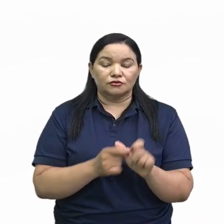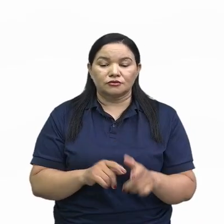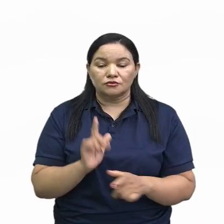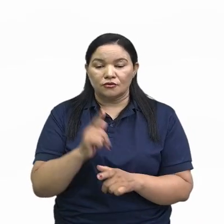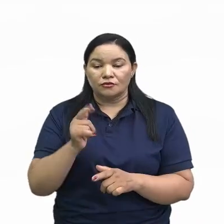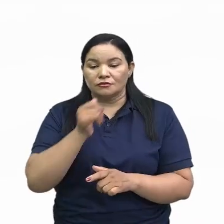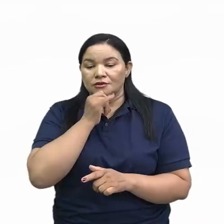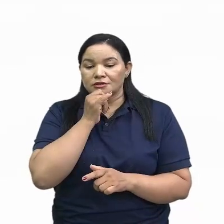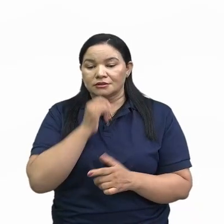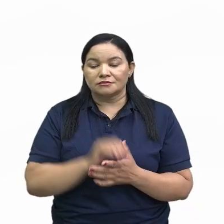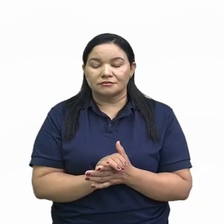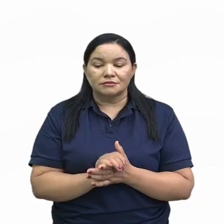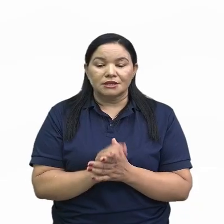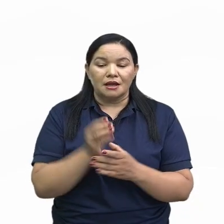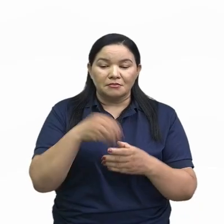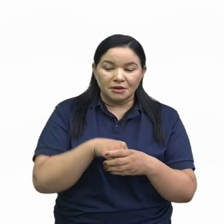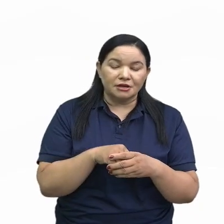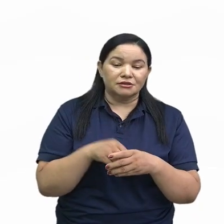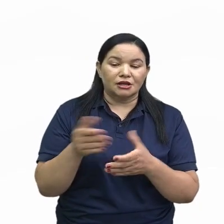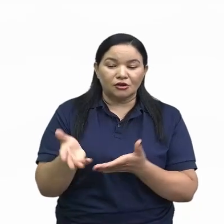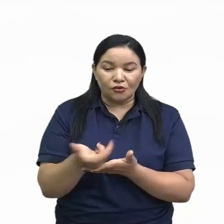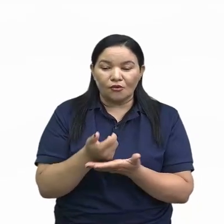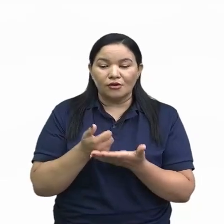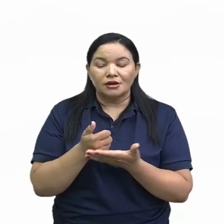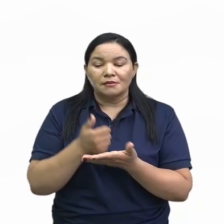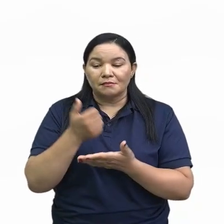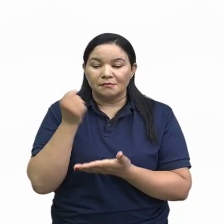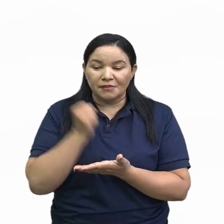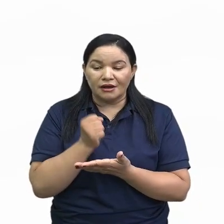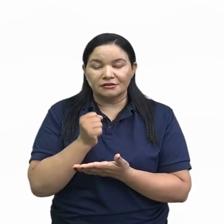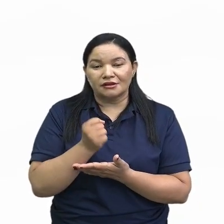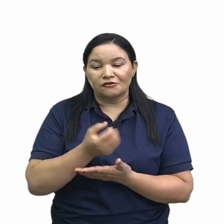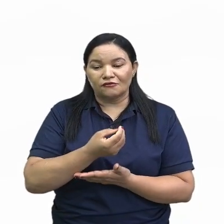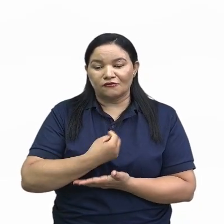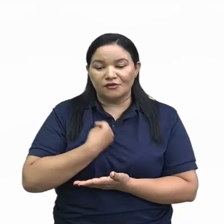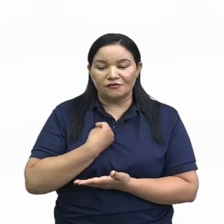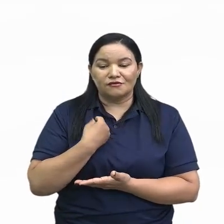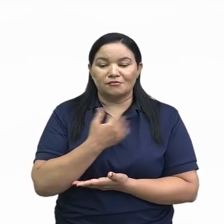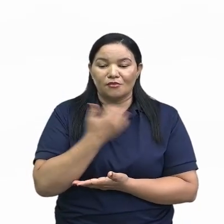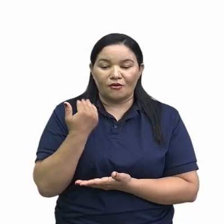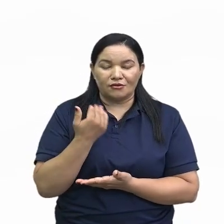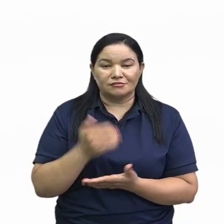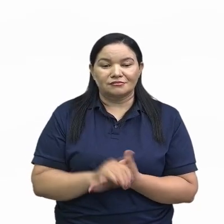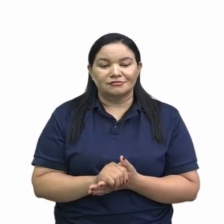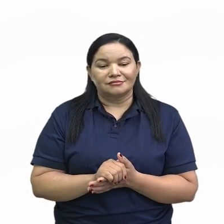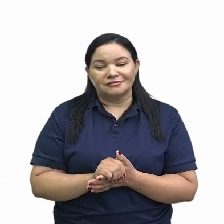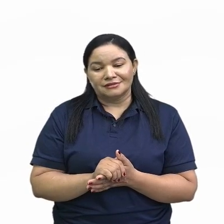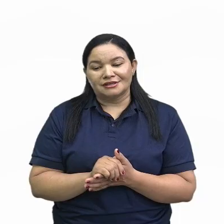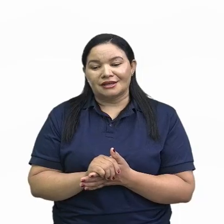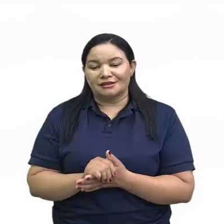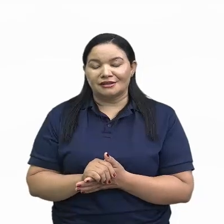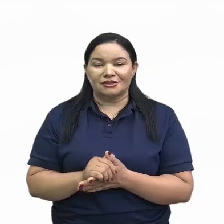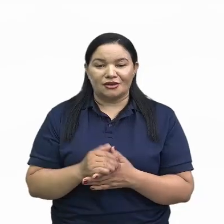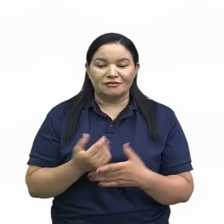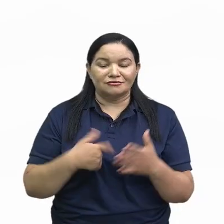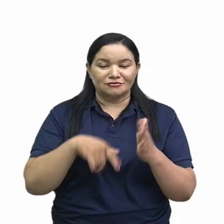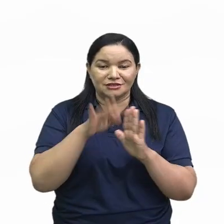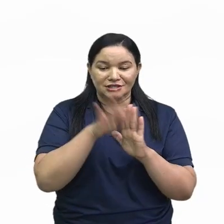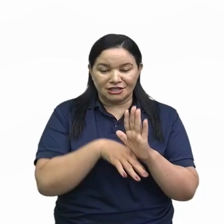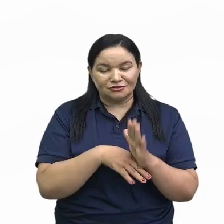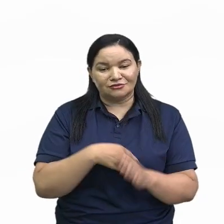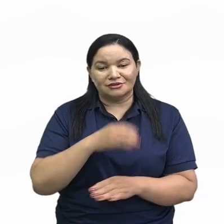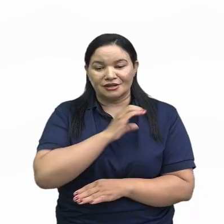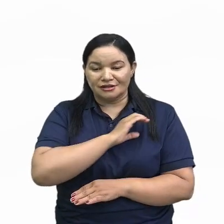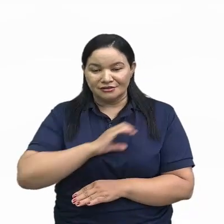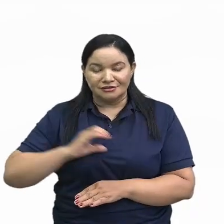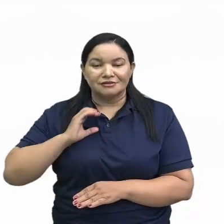e planta, e colhe, e mata, e vive, e morre. Enunciado aí retirado de um texto de Clarice Lispector. Mais uma